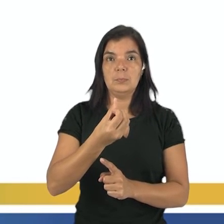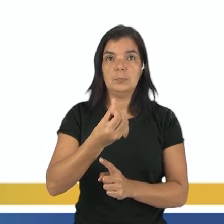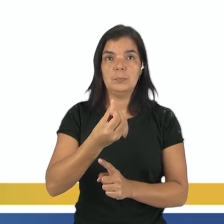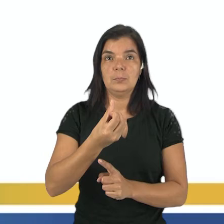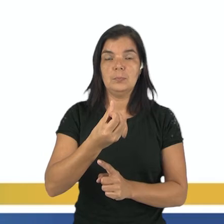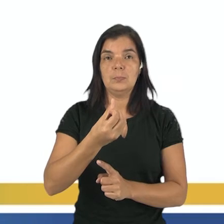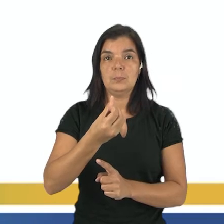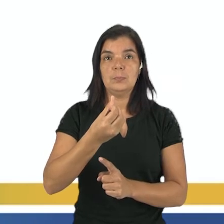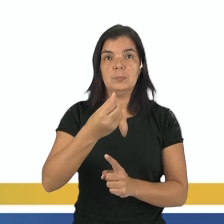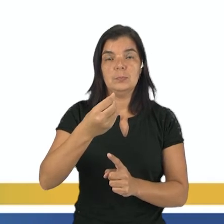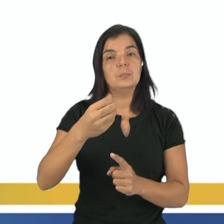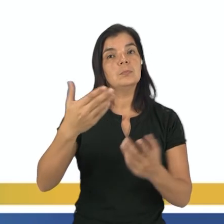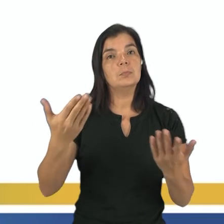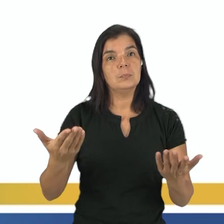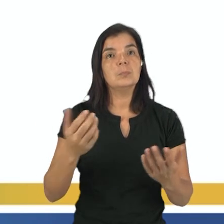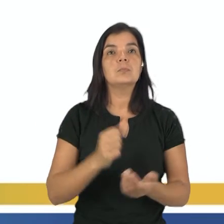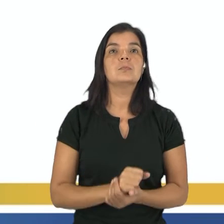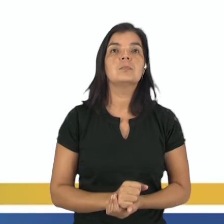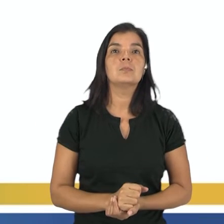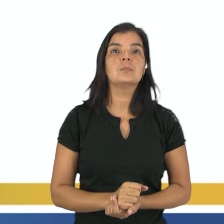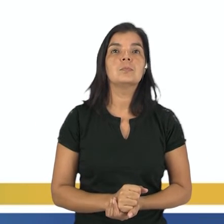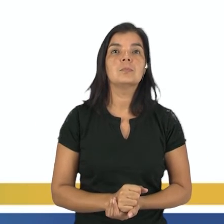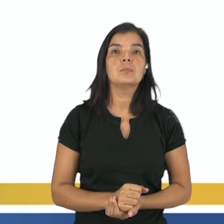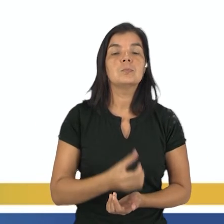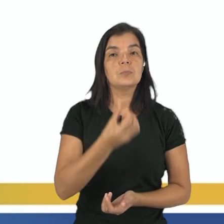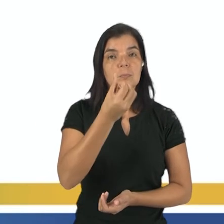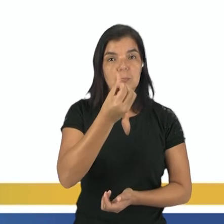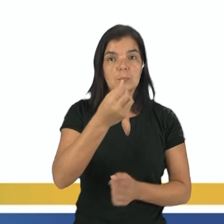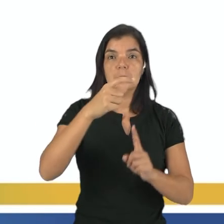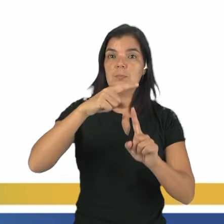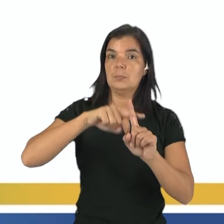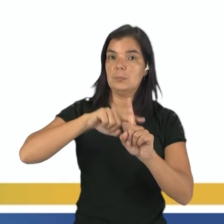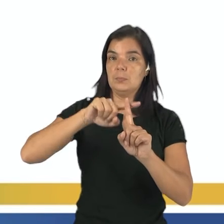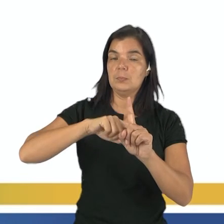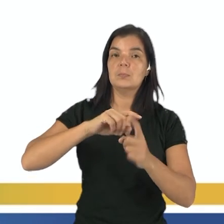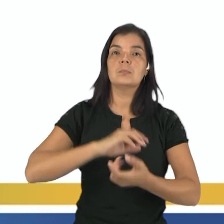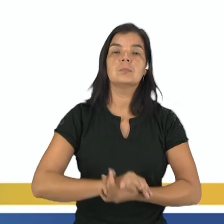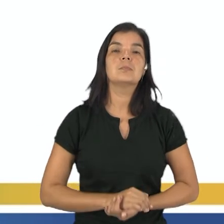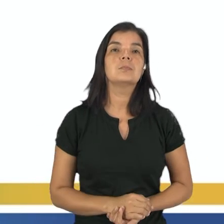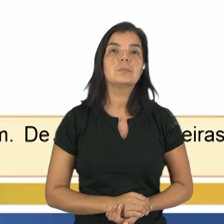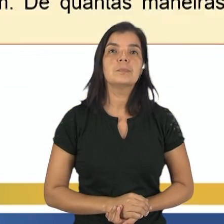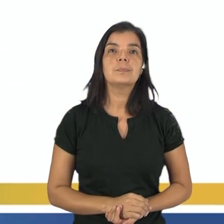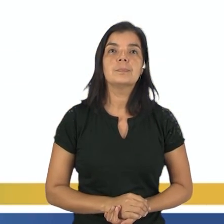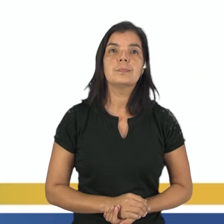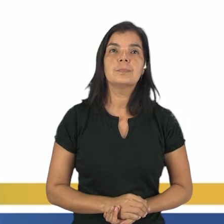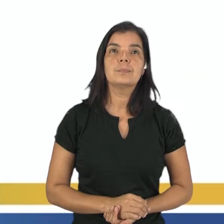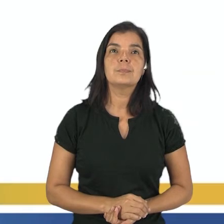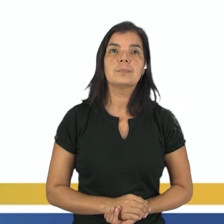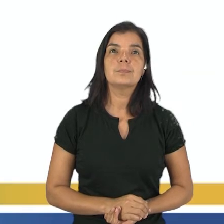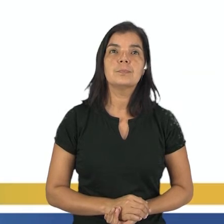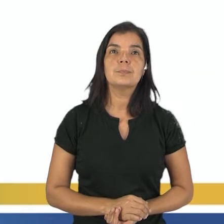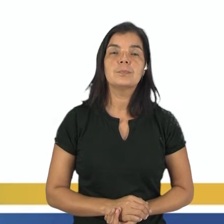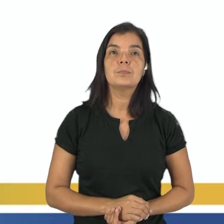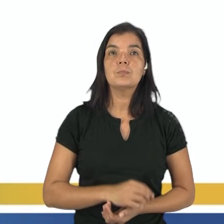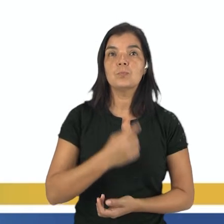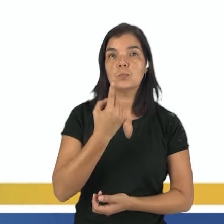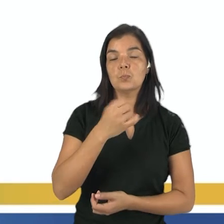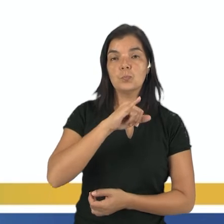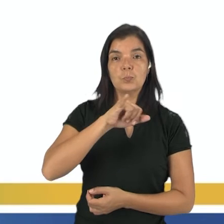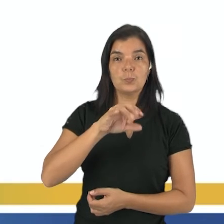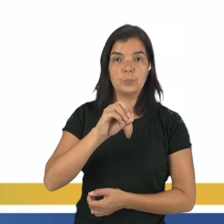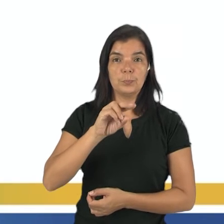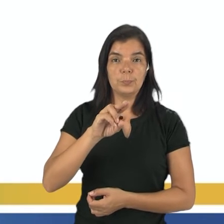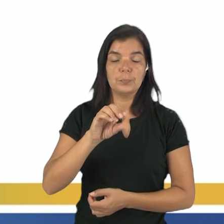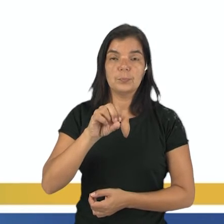exatamente 6. Logo, né, o sólido possui 6 faces. Beleza? Muito bem. Uma